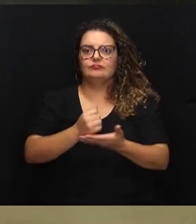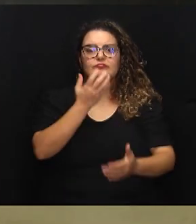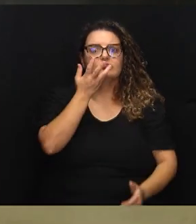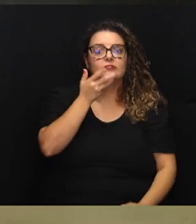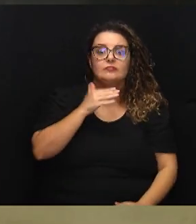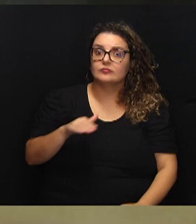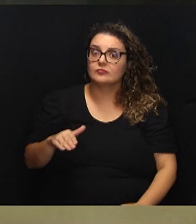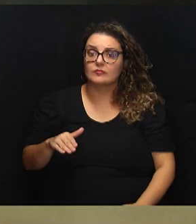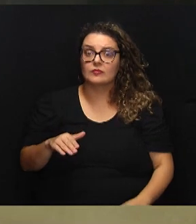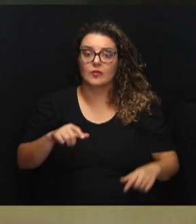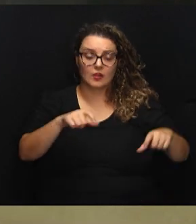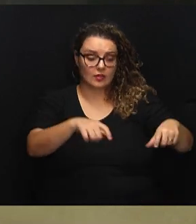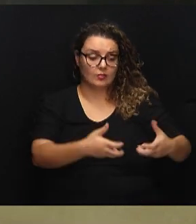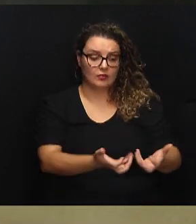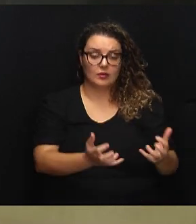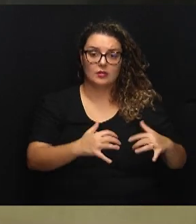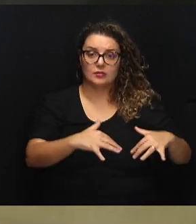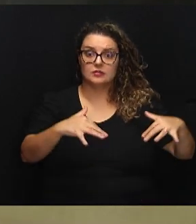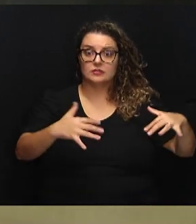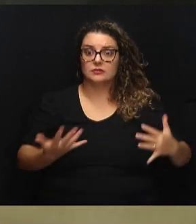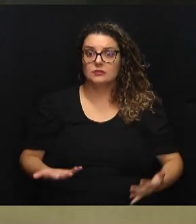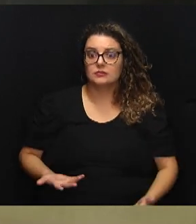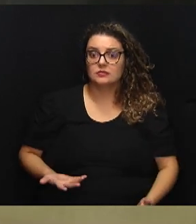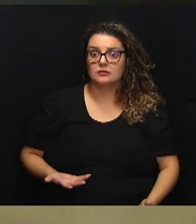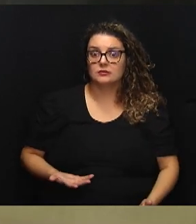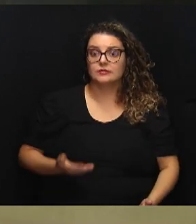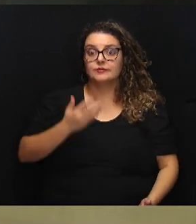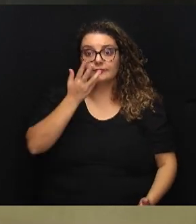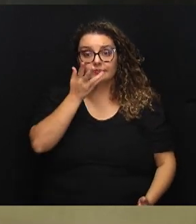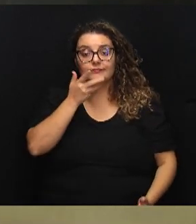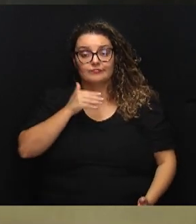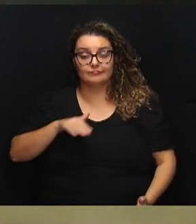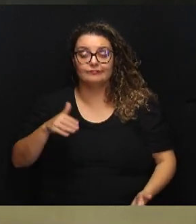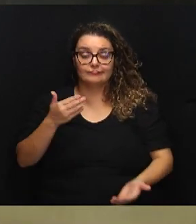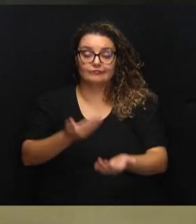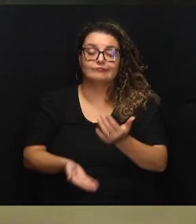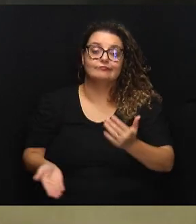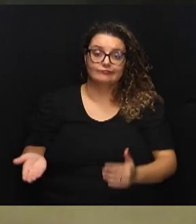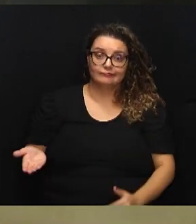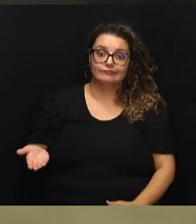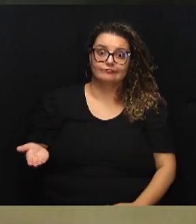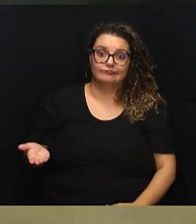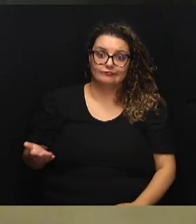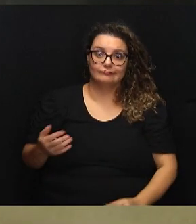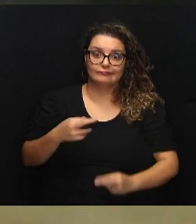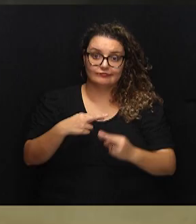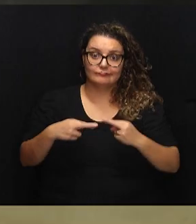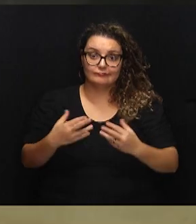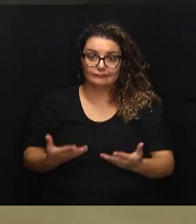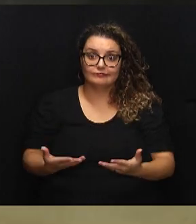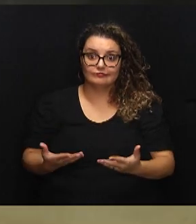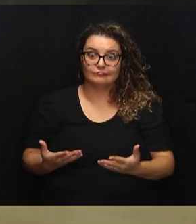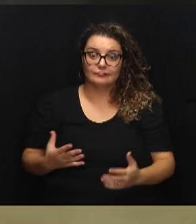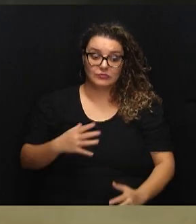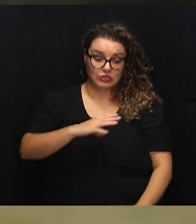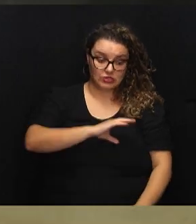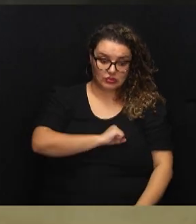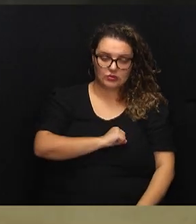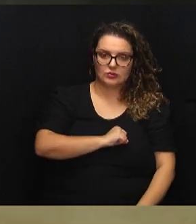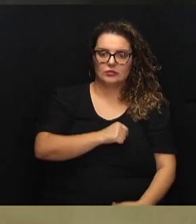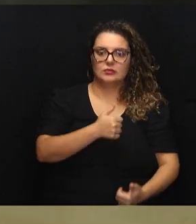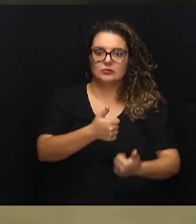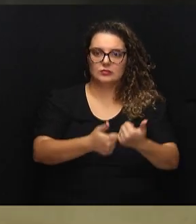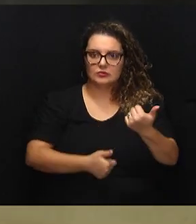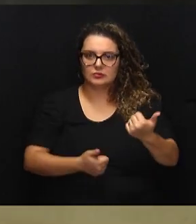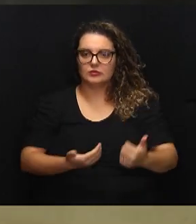o estádio, e aí a criança ela acaba perdendo, né, essa questão de gostar do